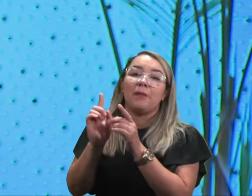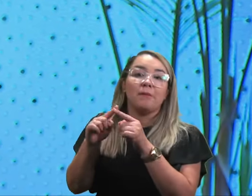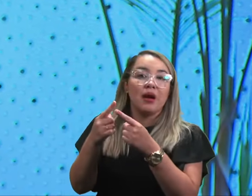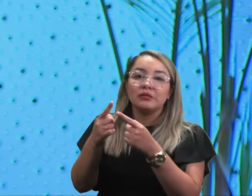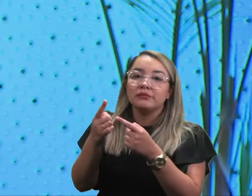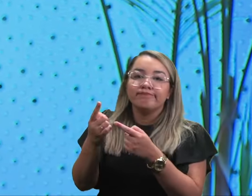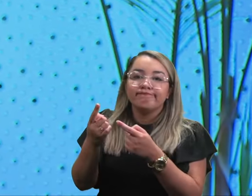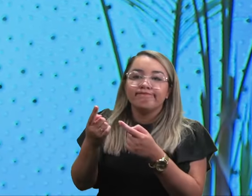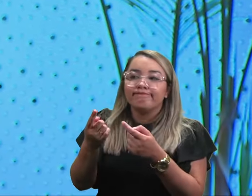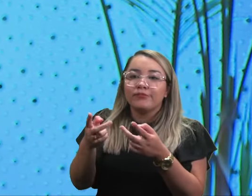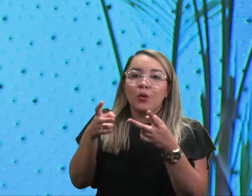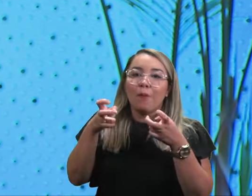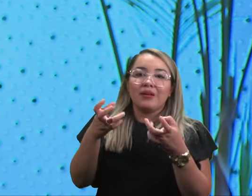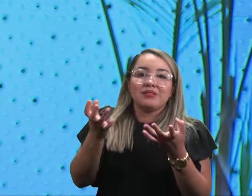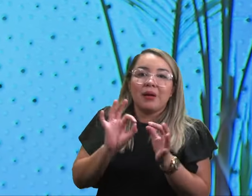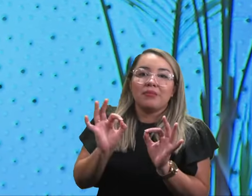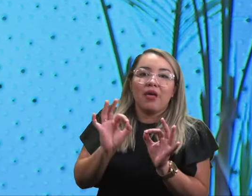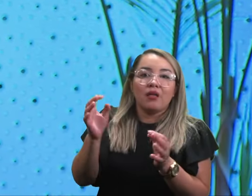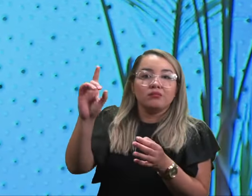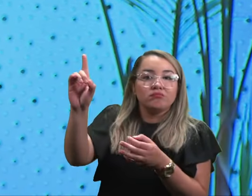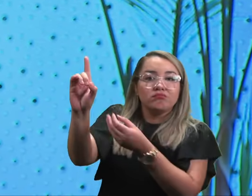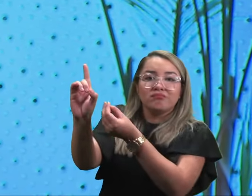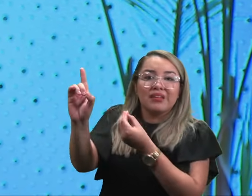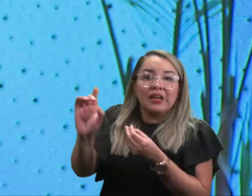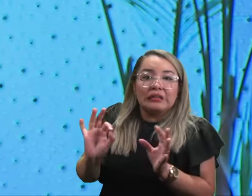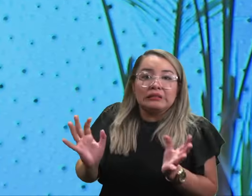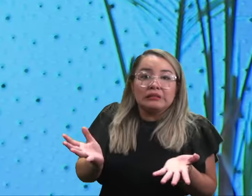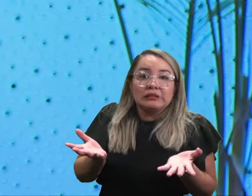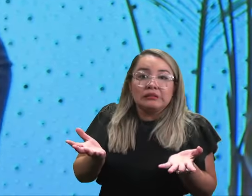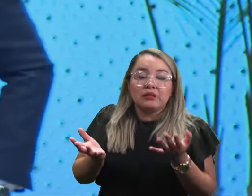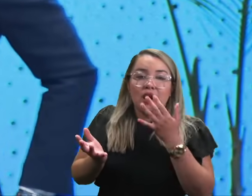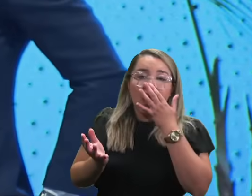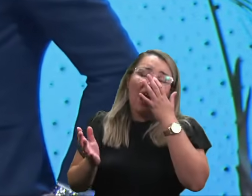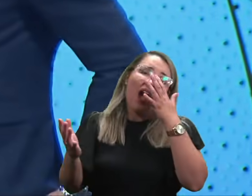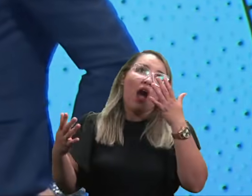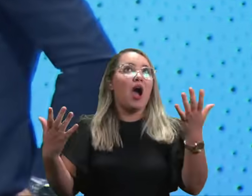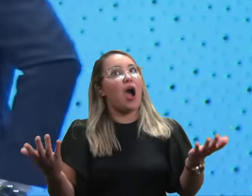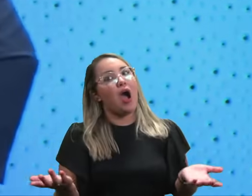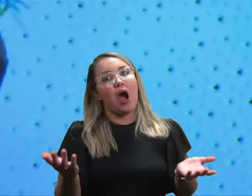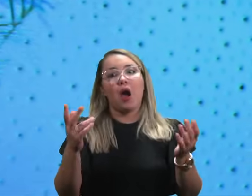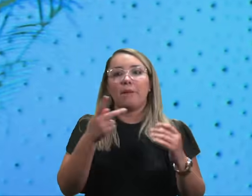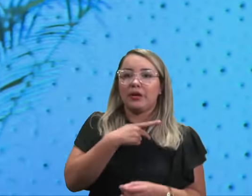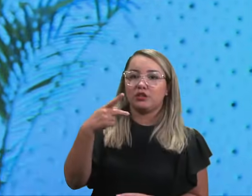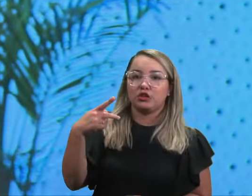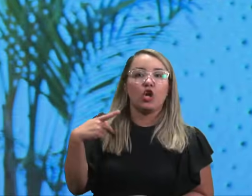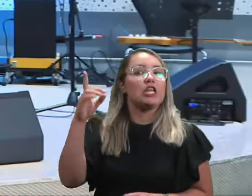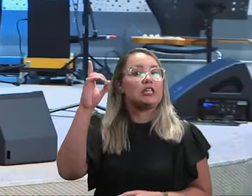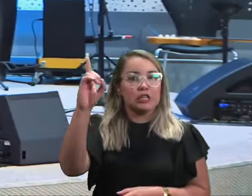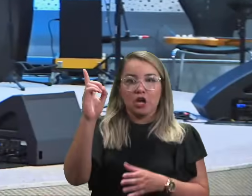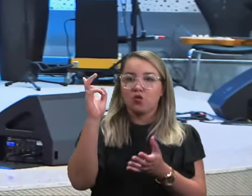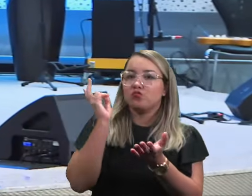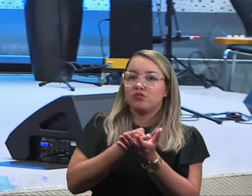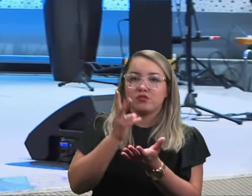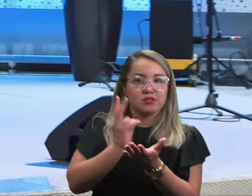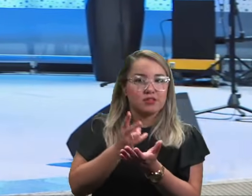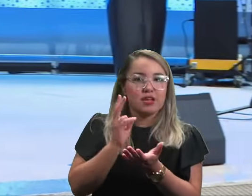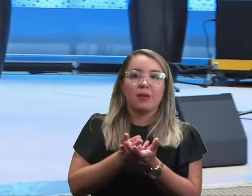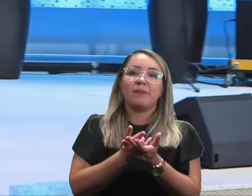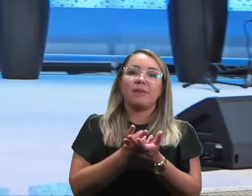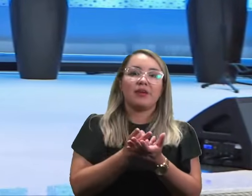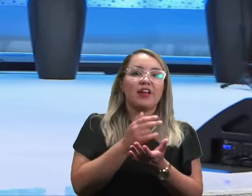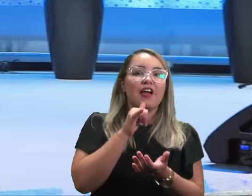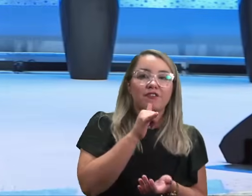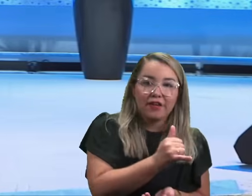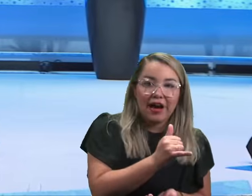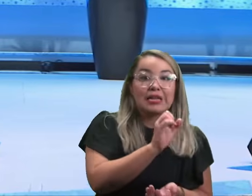Quantas coisas a gente já pediu para Deus e não foi atendido? Ah não, pastor, Deus sempre atende. Deus atende com sim,